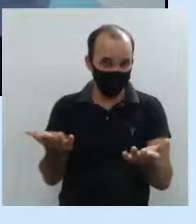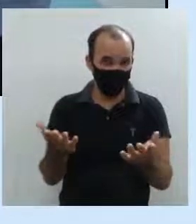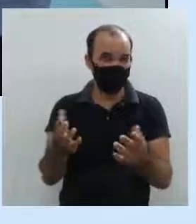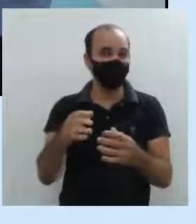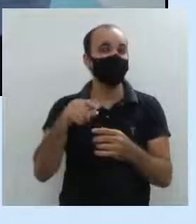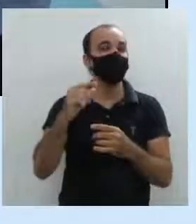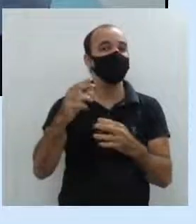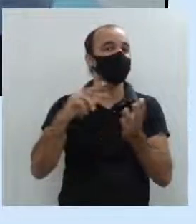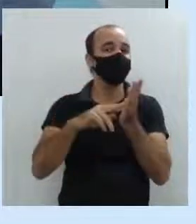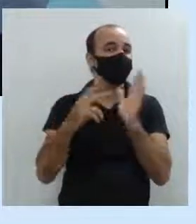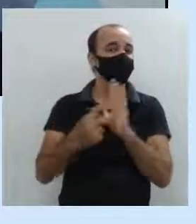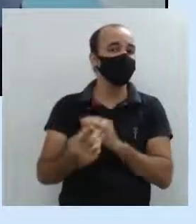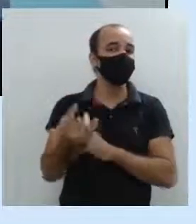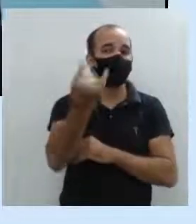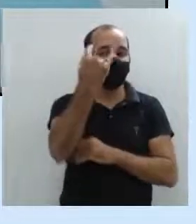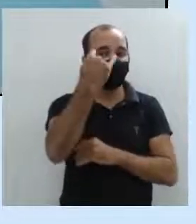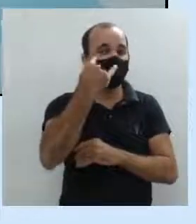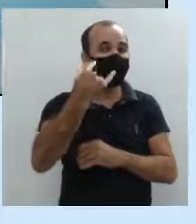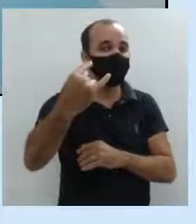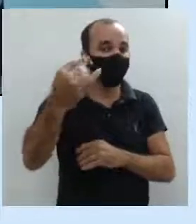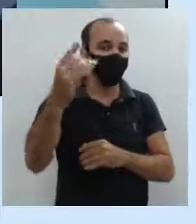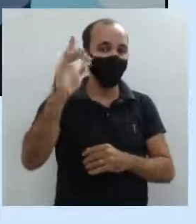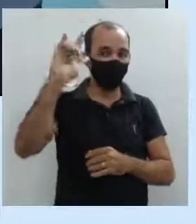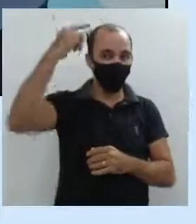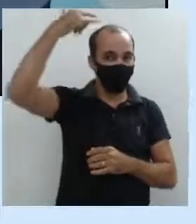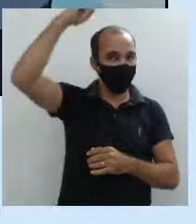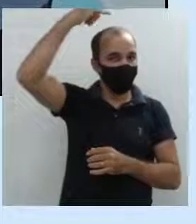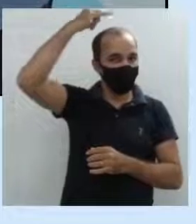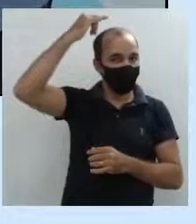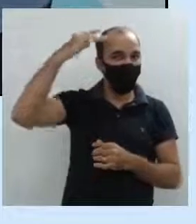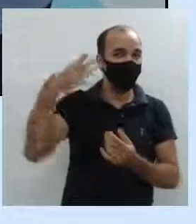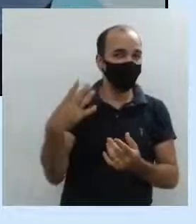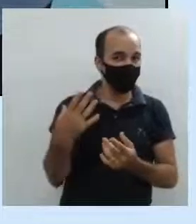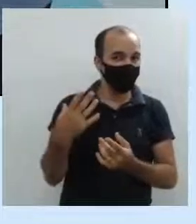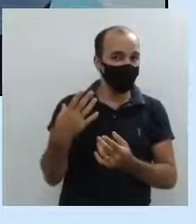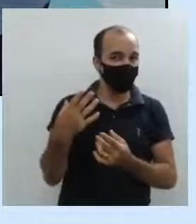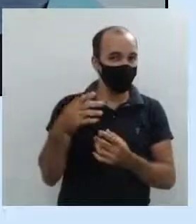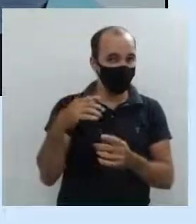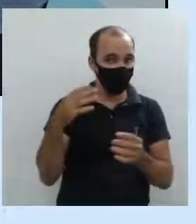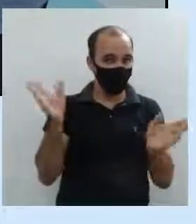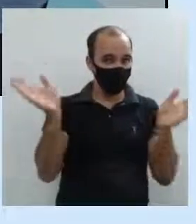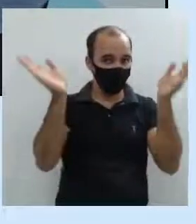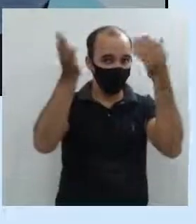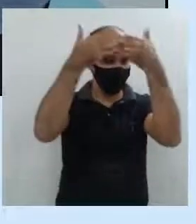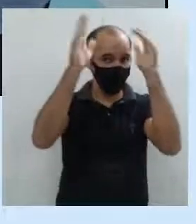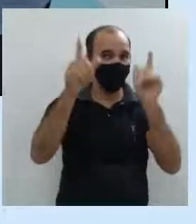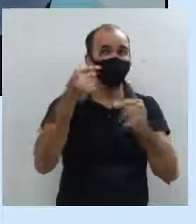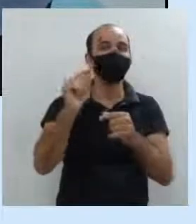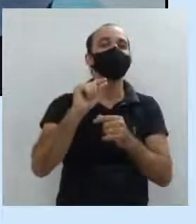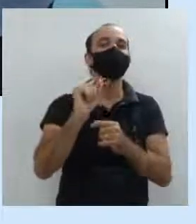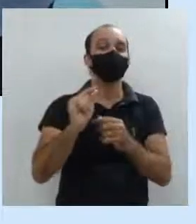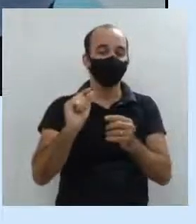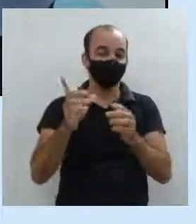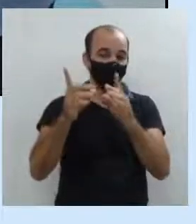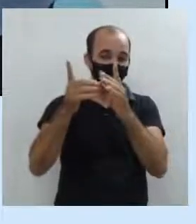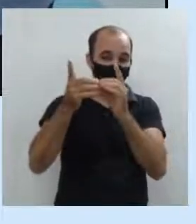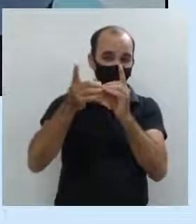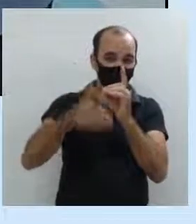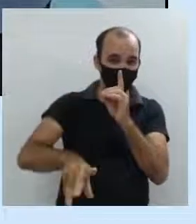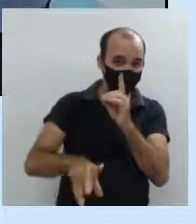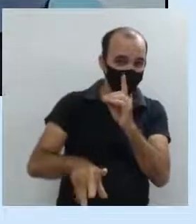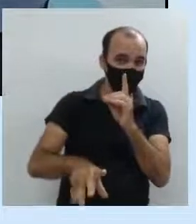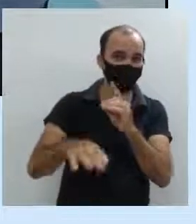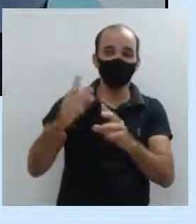nosso redor e deixamos que isso transforme nossa visão de mundo, nos tornemos sujeitos que